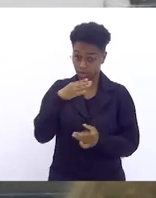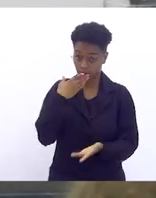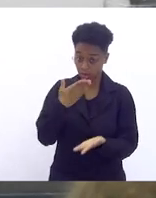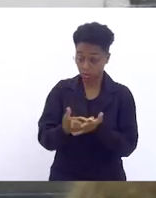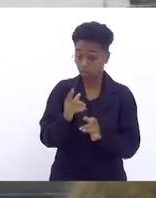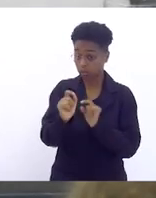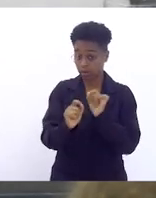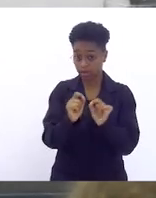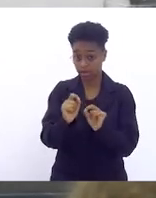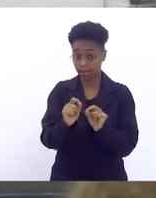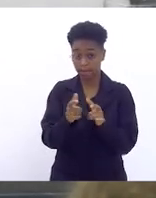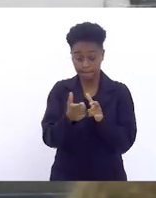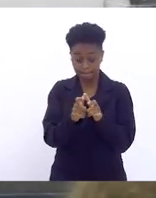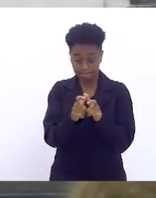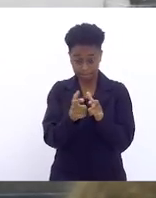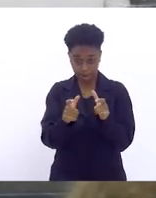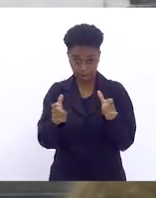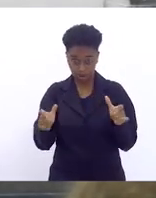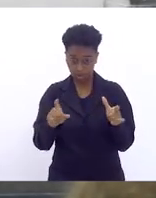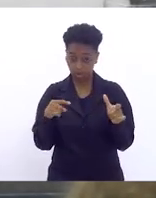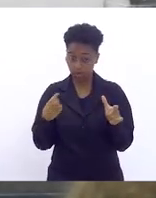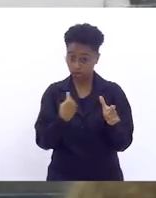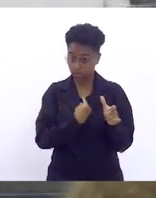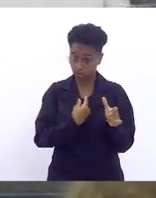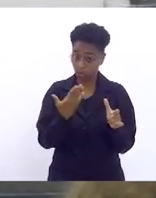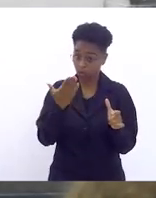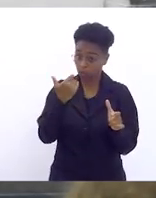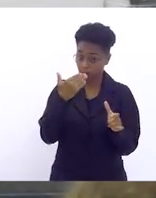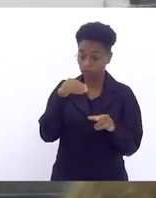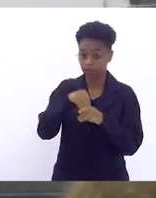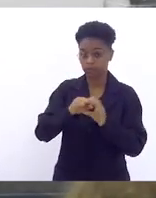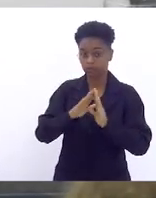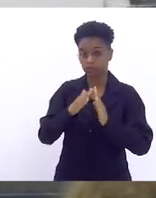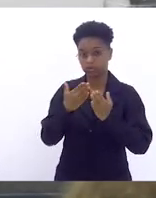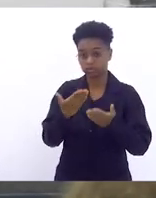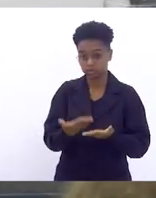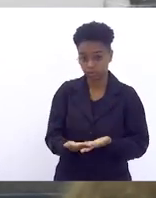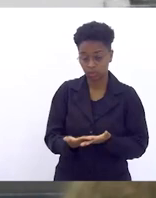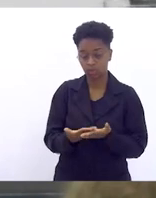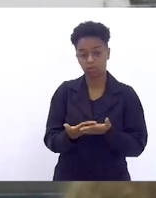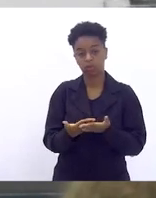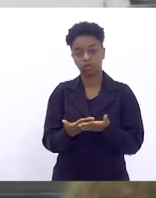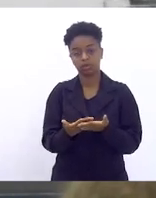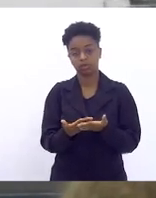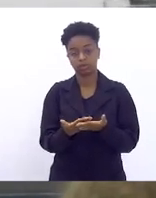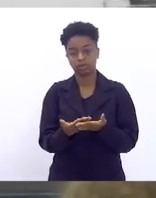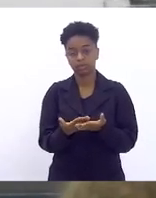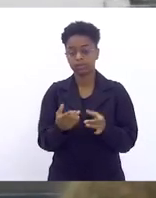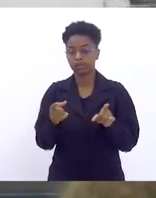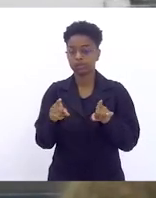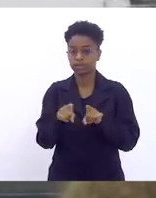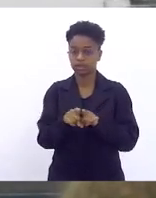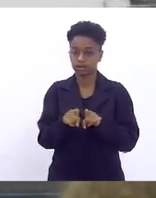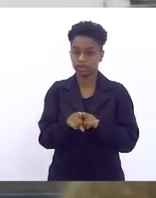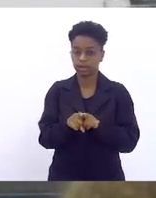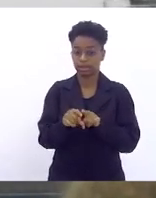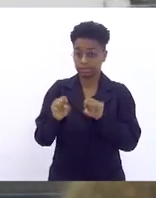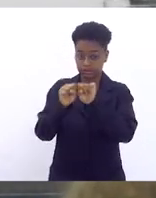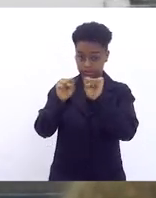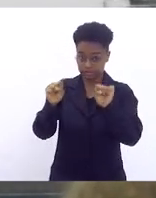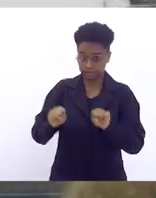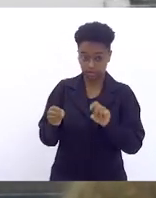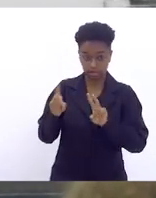do que nós consumimos nas escolas em todos os no sistema